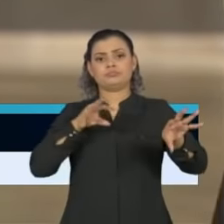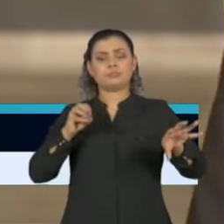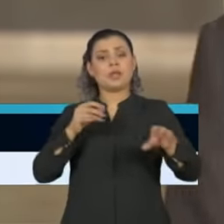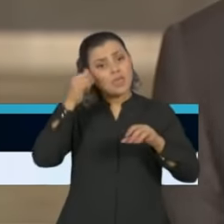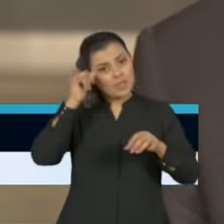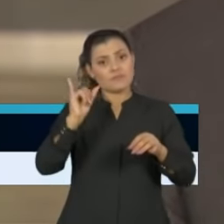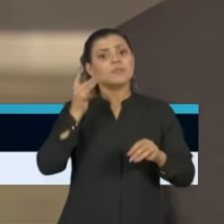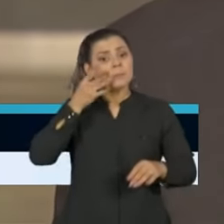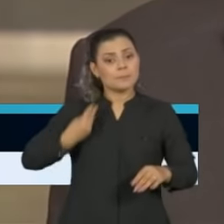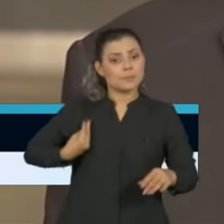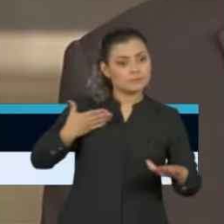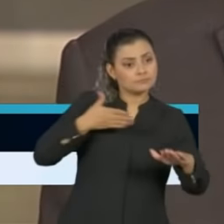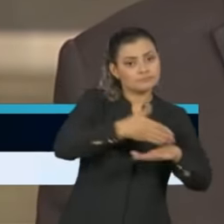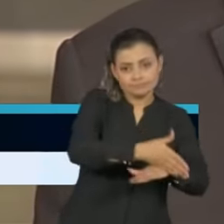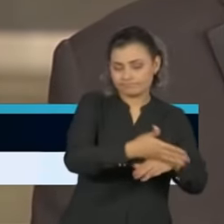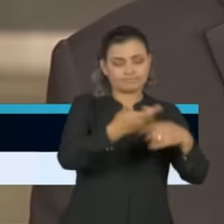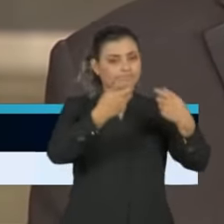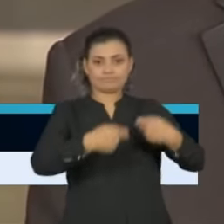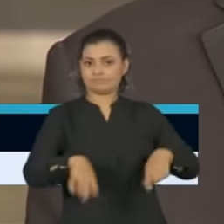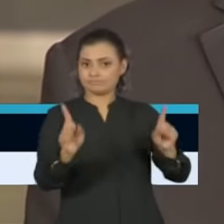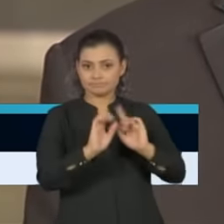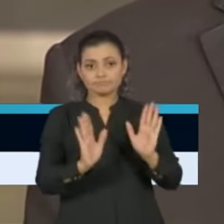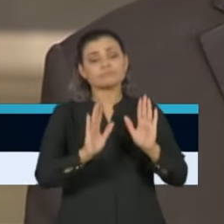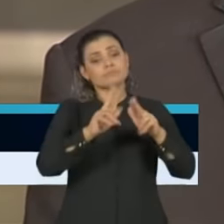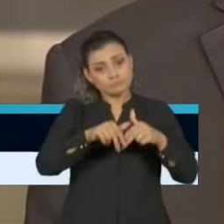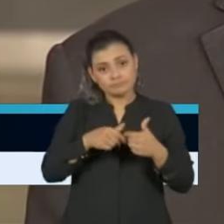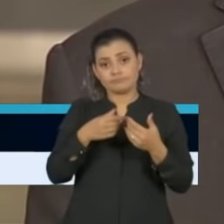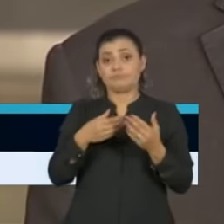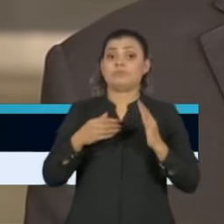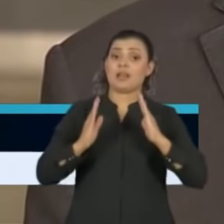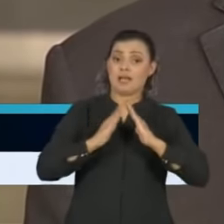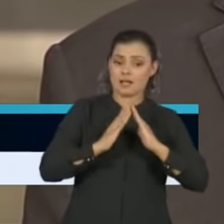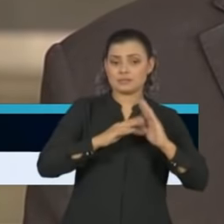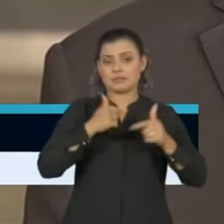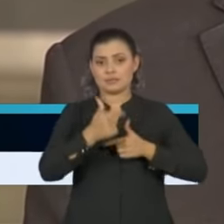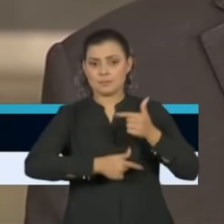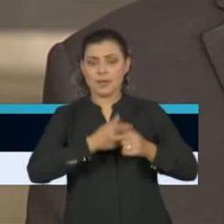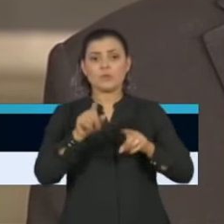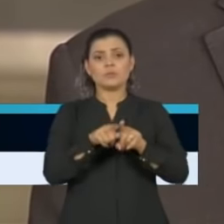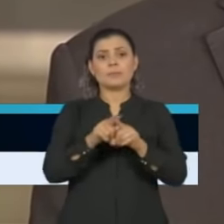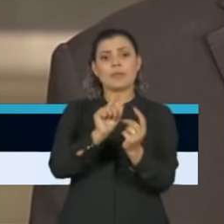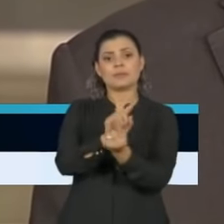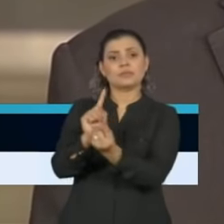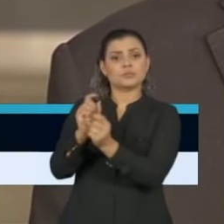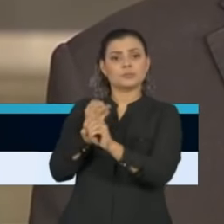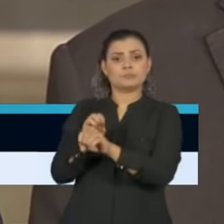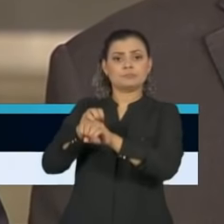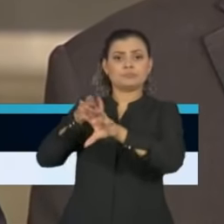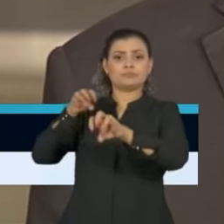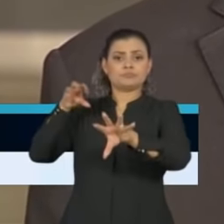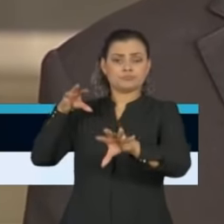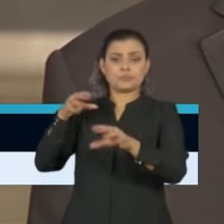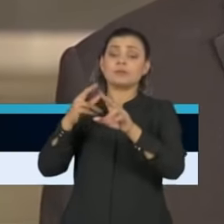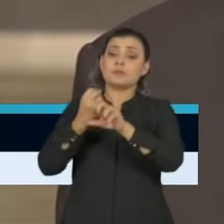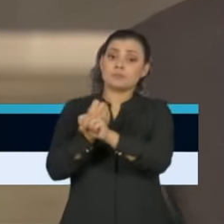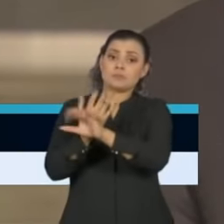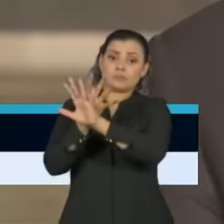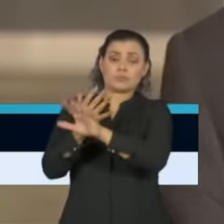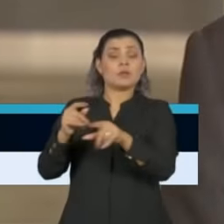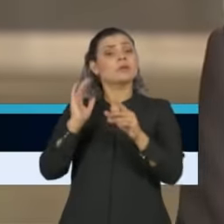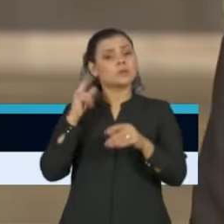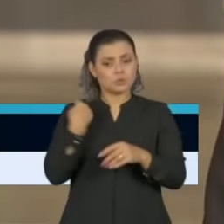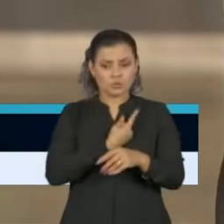atendimento presencial na prestação de serviços à população. Nós estamos acelerando os processos do governo digital, já vimos